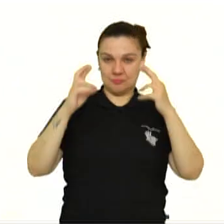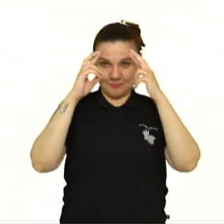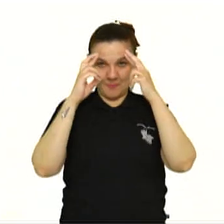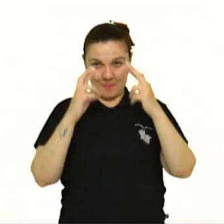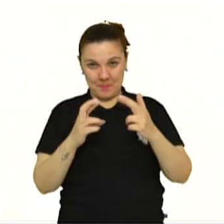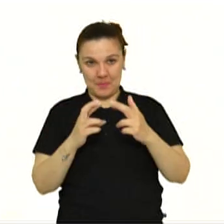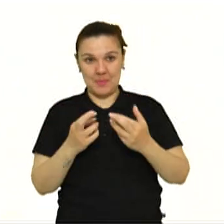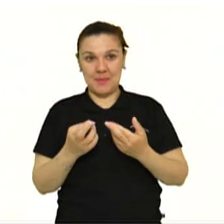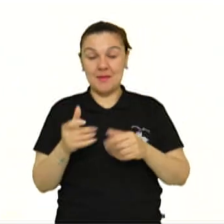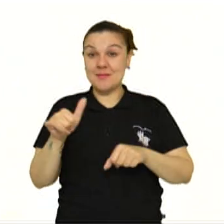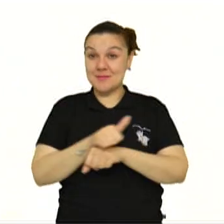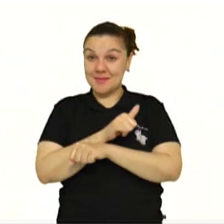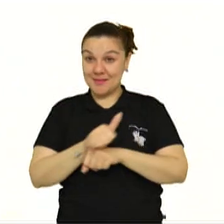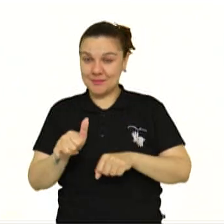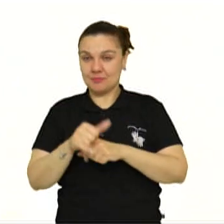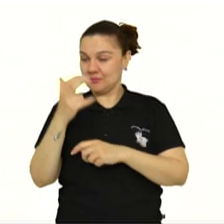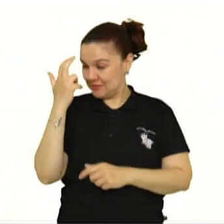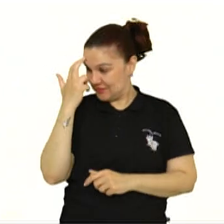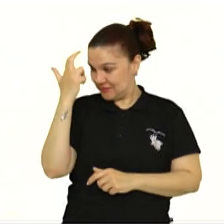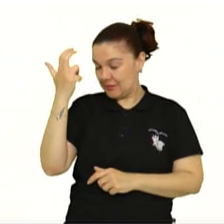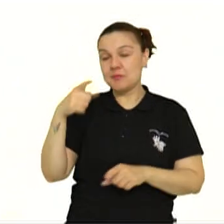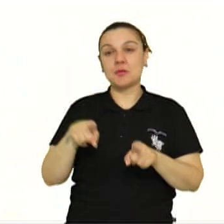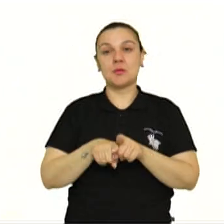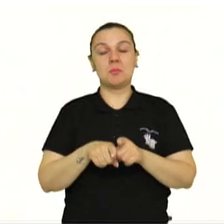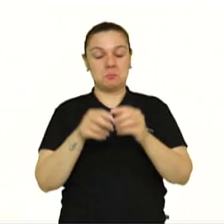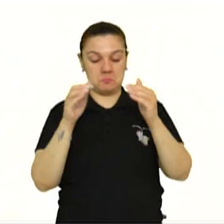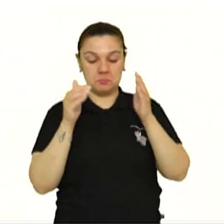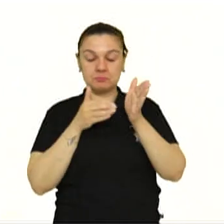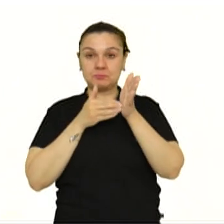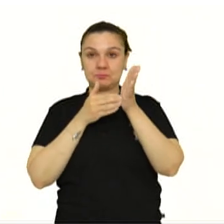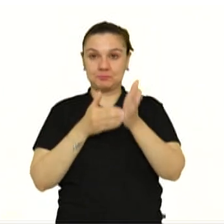respeito, tática, inteligência e disciplina.